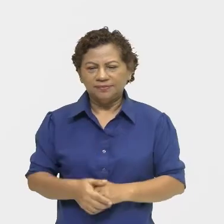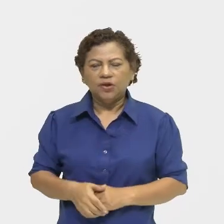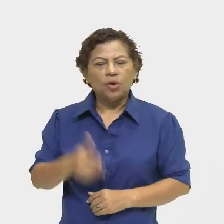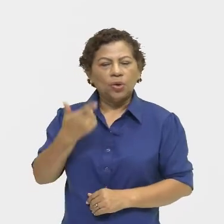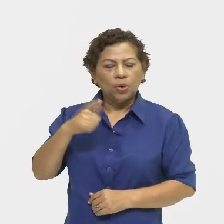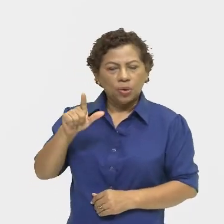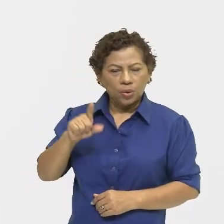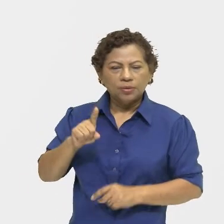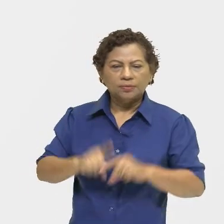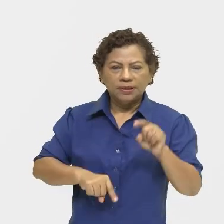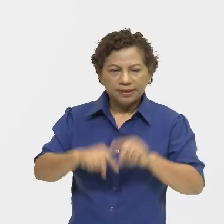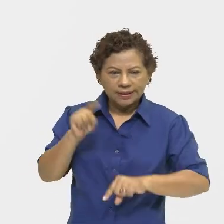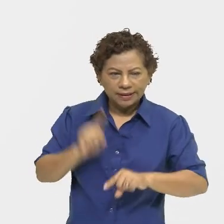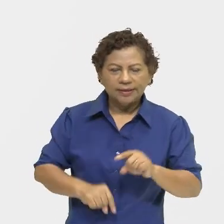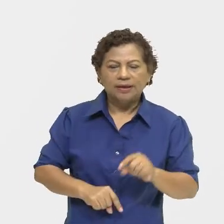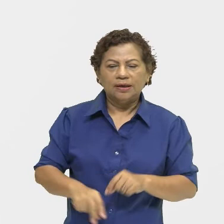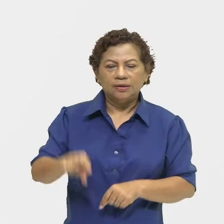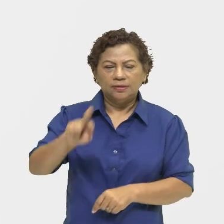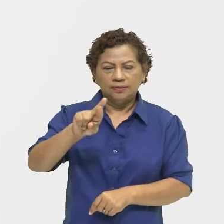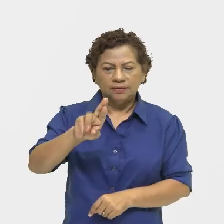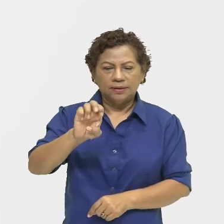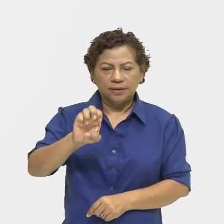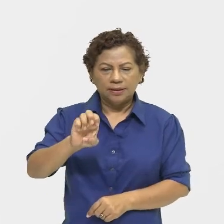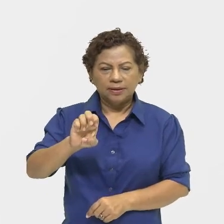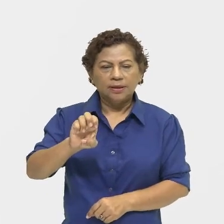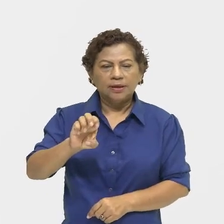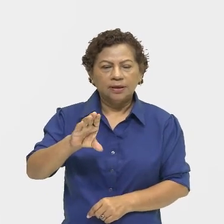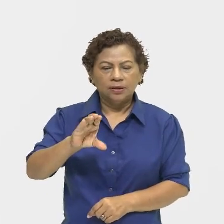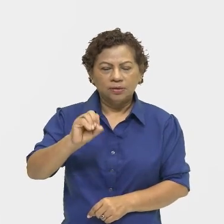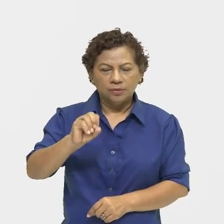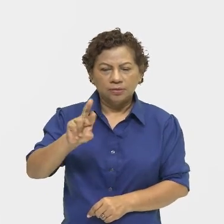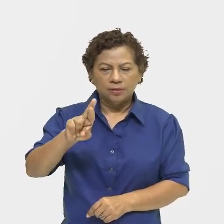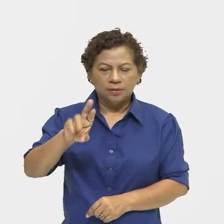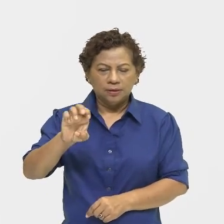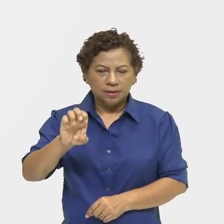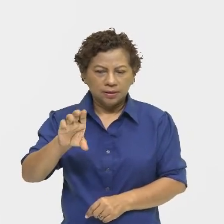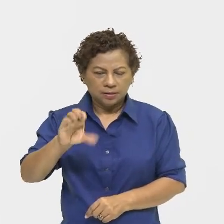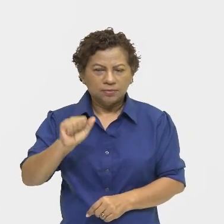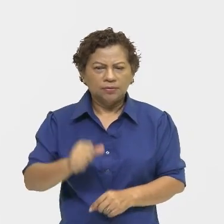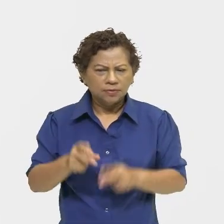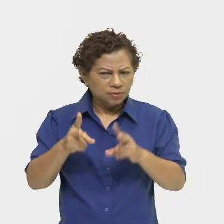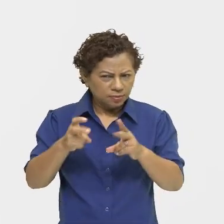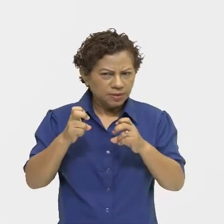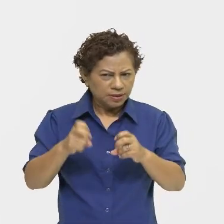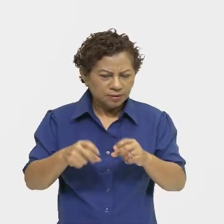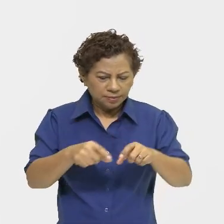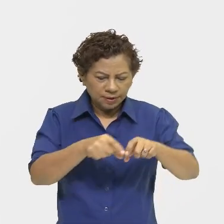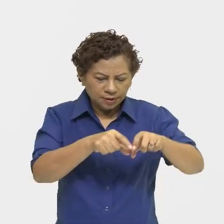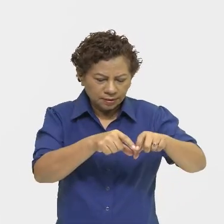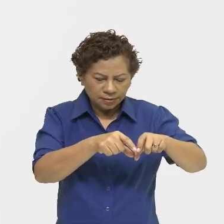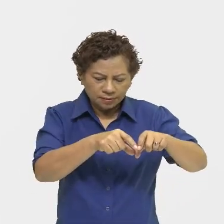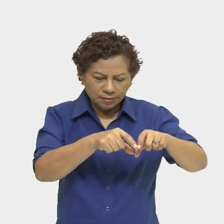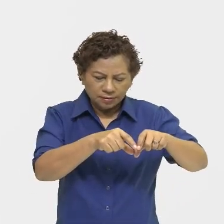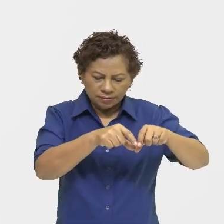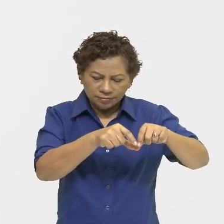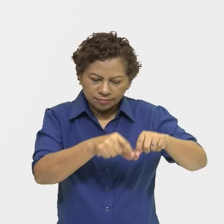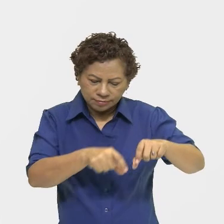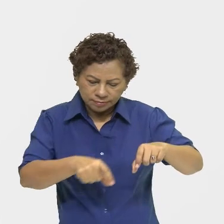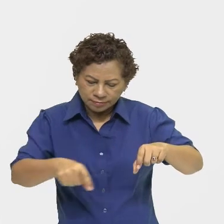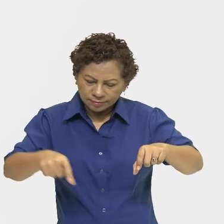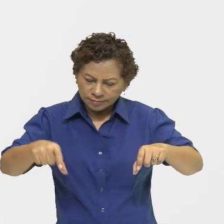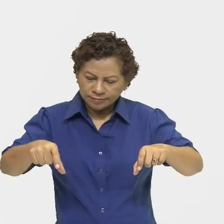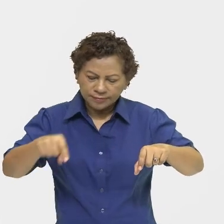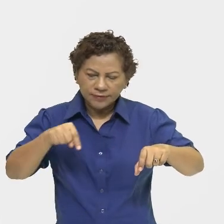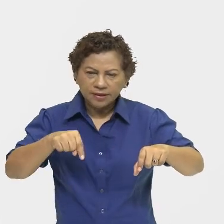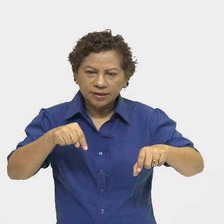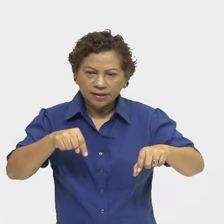é um objeto musical feito de madeira ou bambu, com ranhuras transversais, como vocês estão vendo aí na imagem, que são